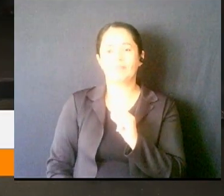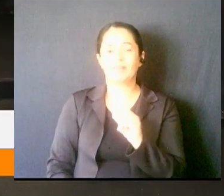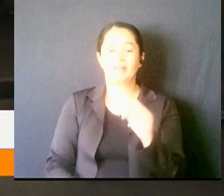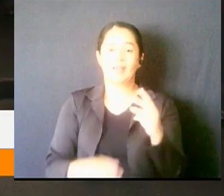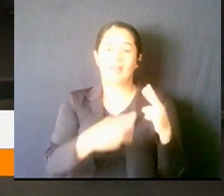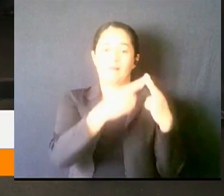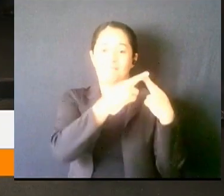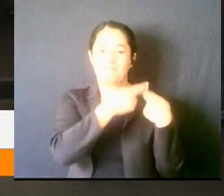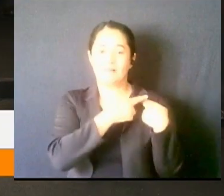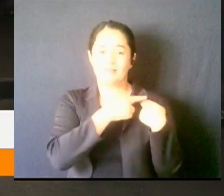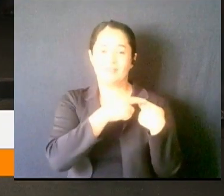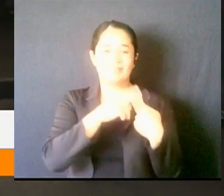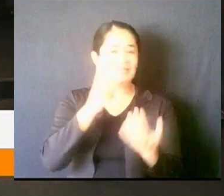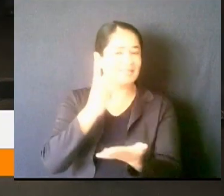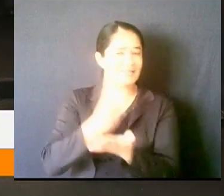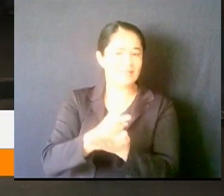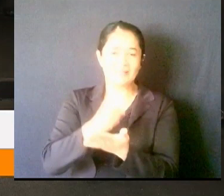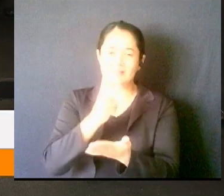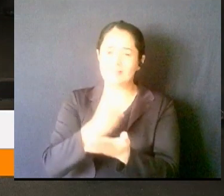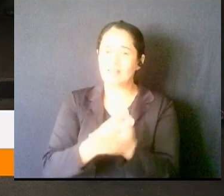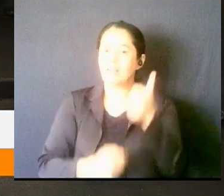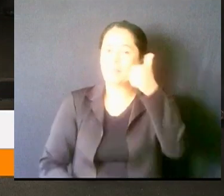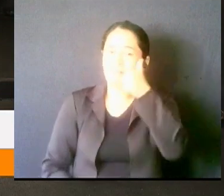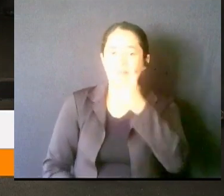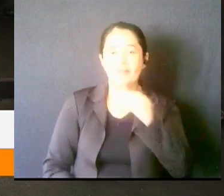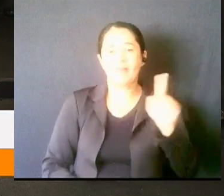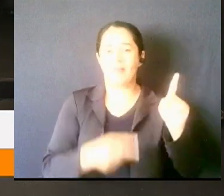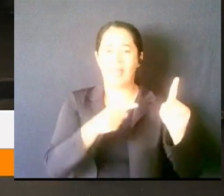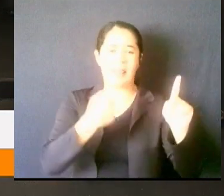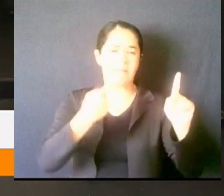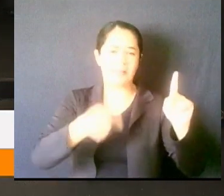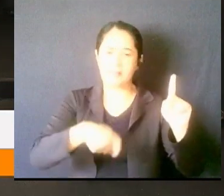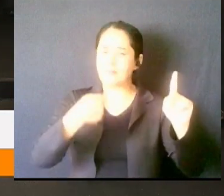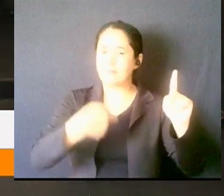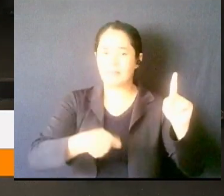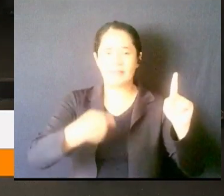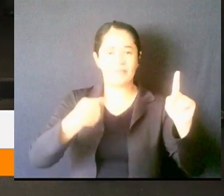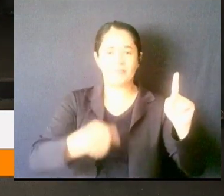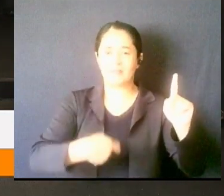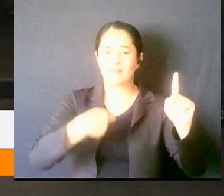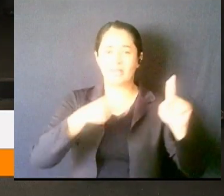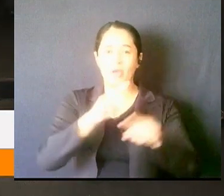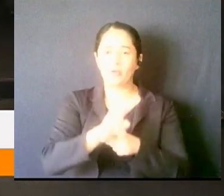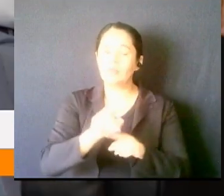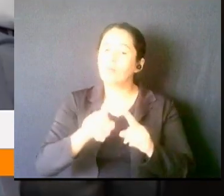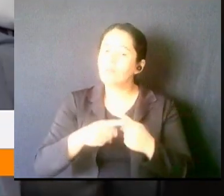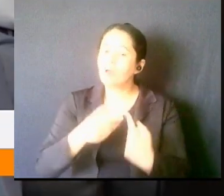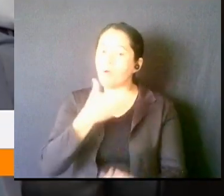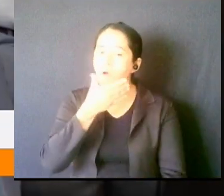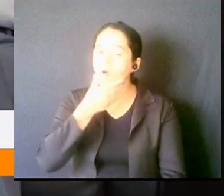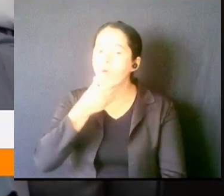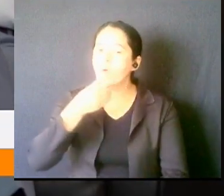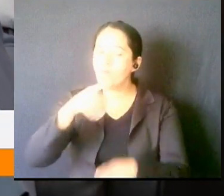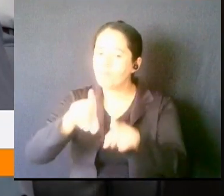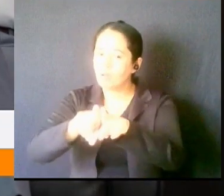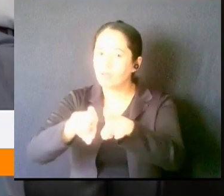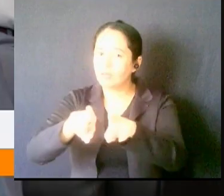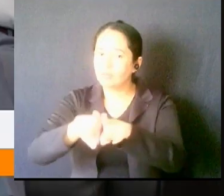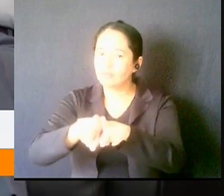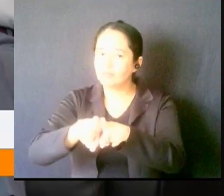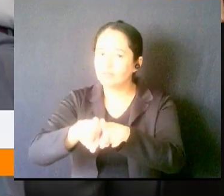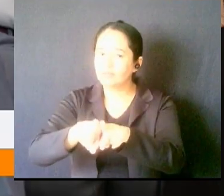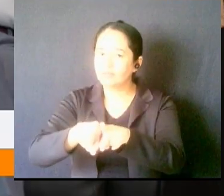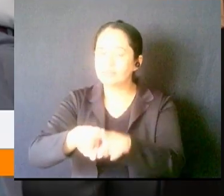se cuidar, a menina precisa, mas o homem também tem que estar atento, né? Isso é uma questão muito importante,